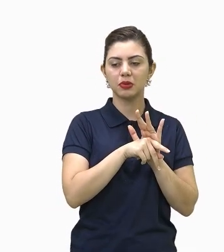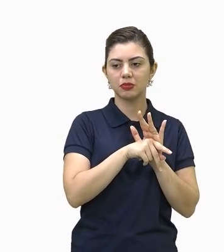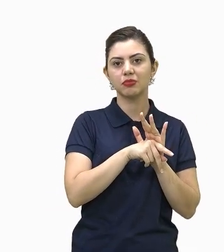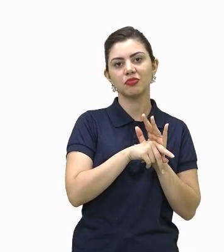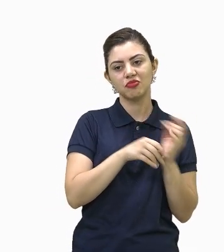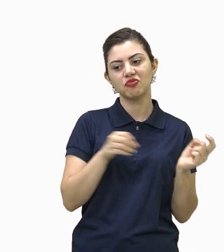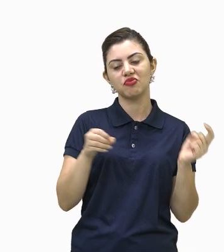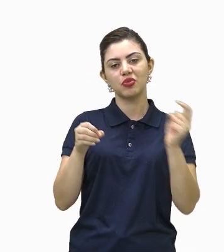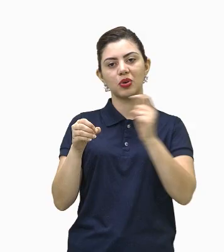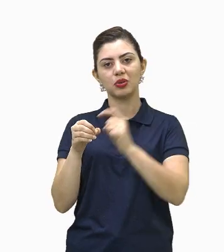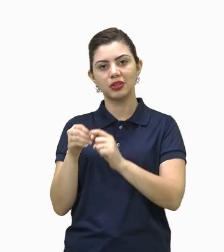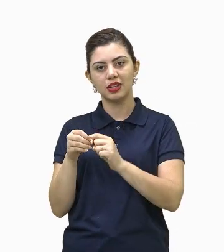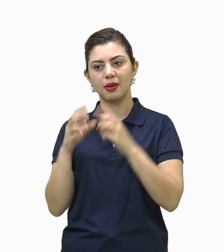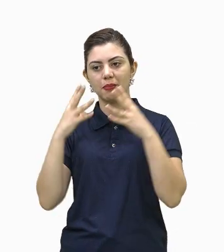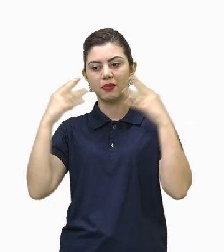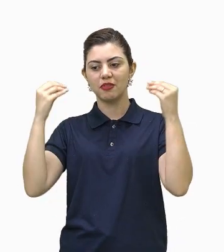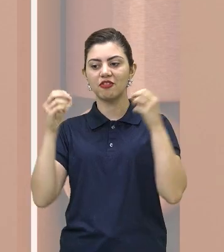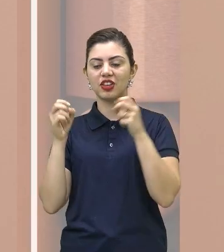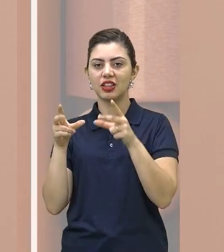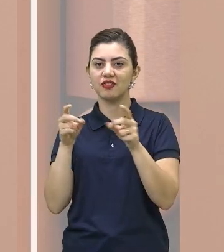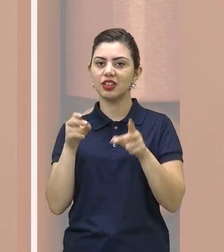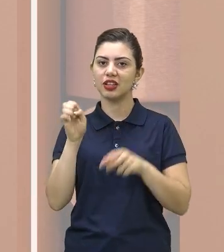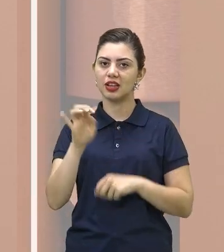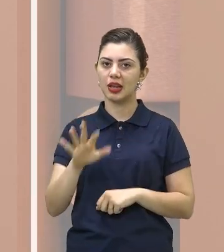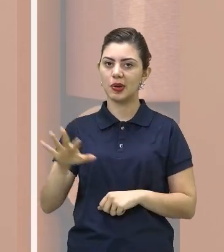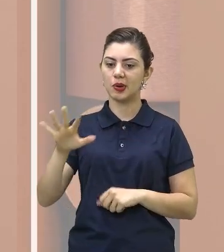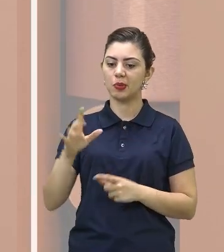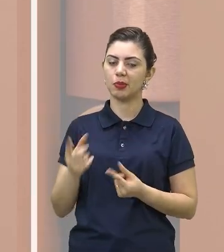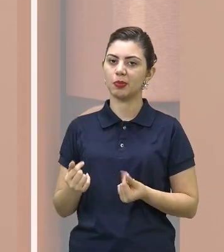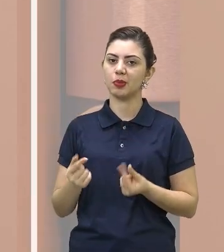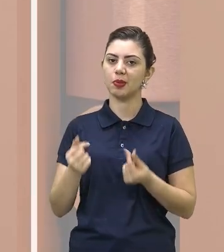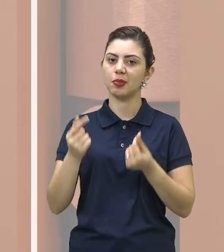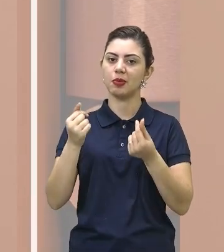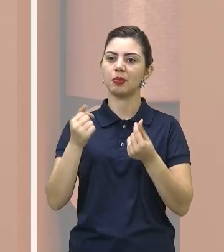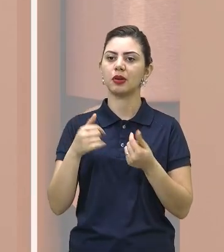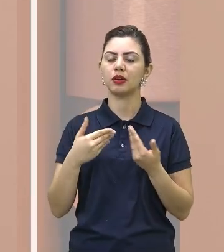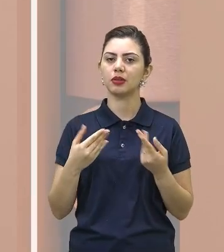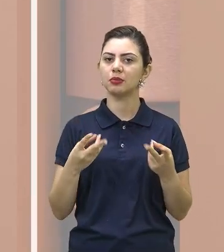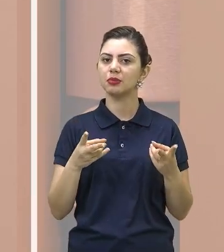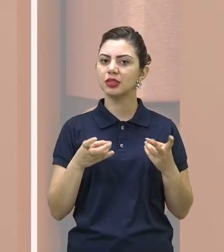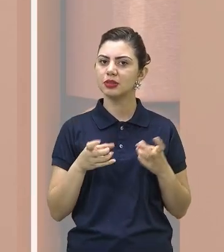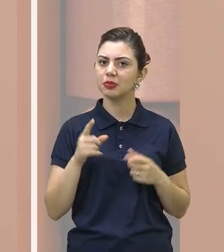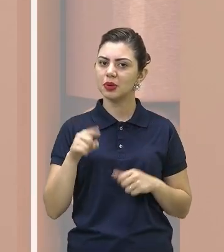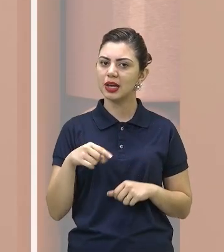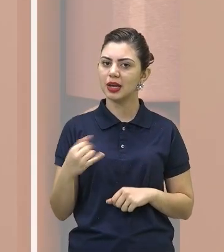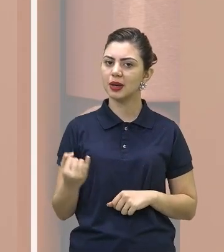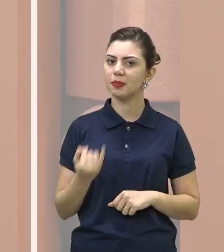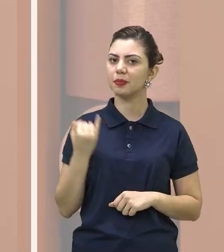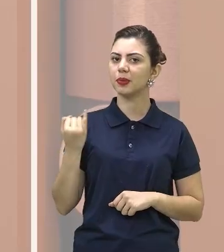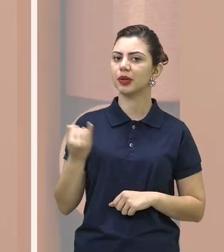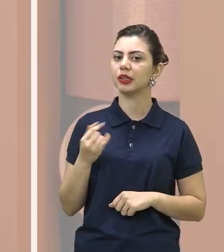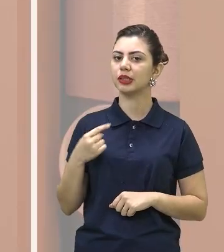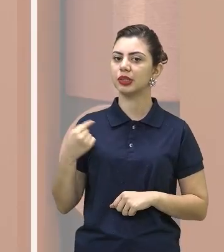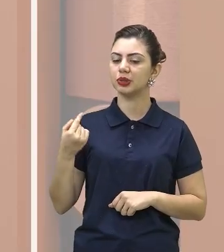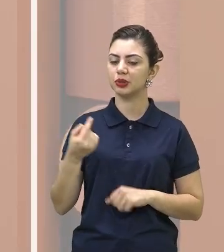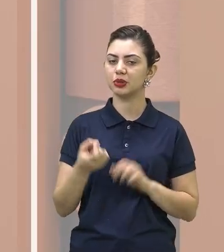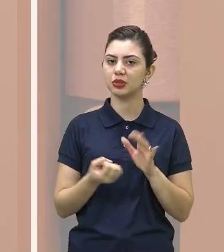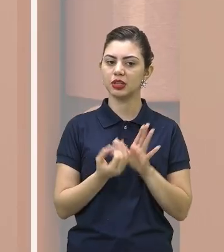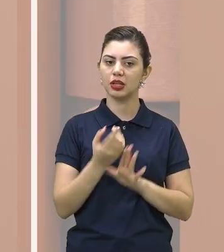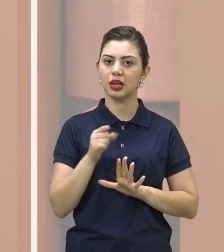sua metrópole, para vender, então, na Europa, tá certo? Então, olha a importância da gente ter, então, essa Companhia das